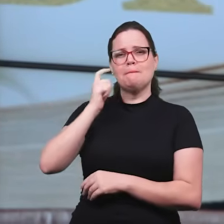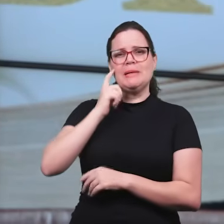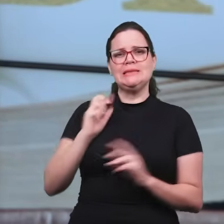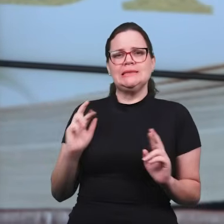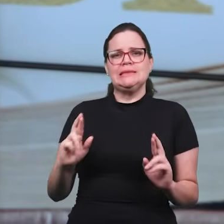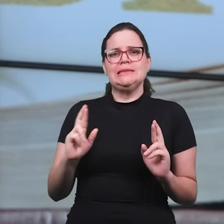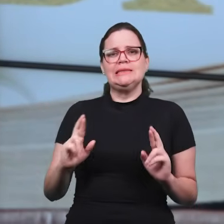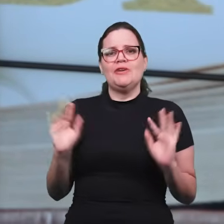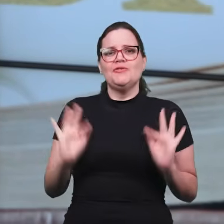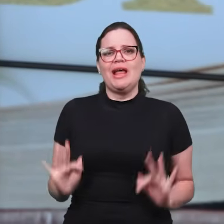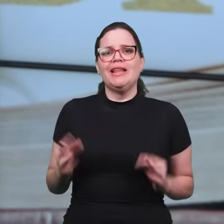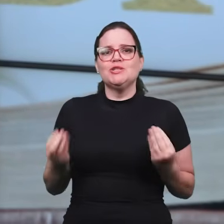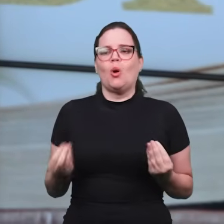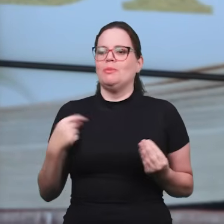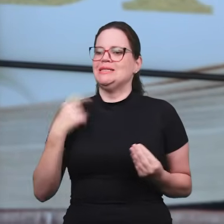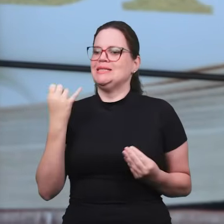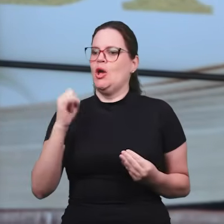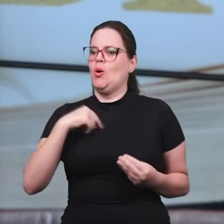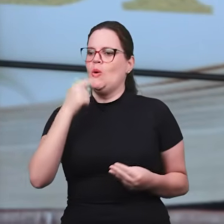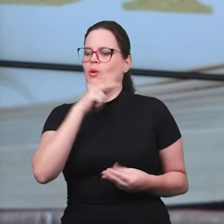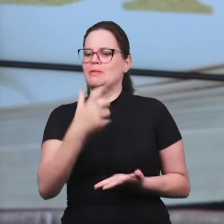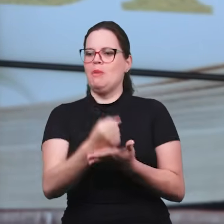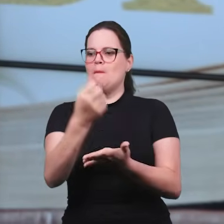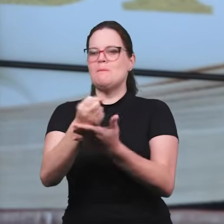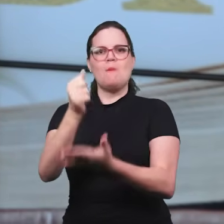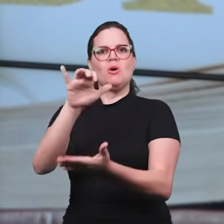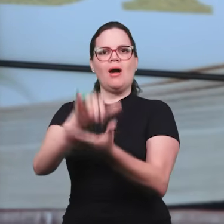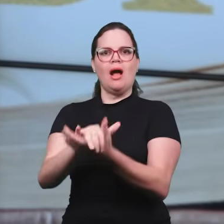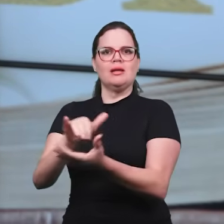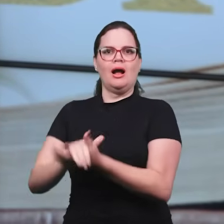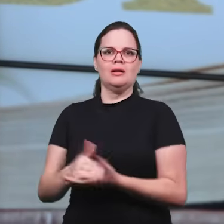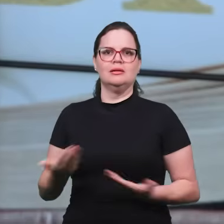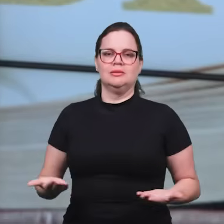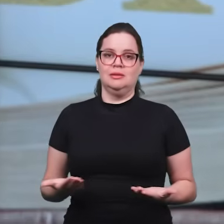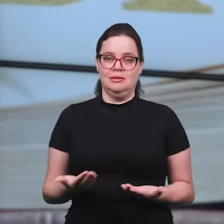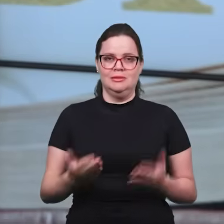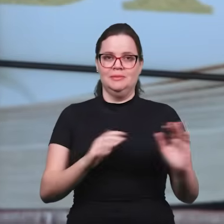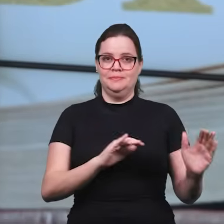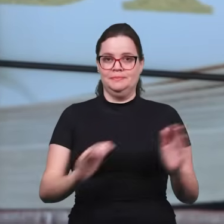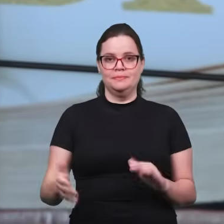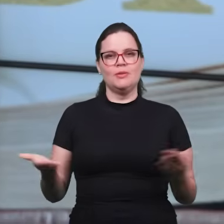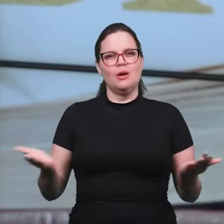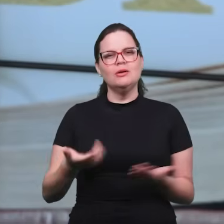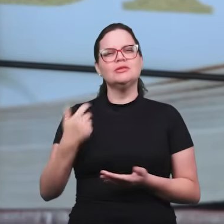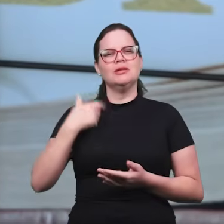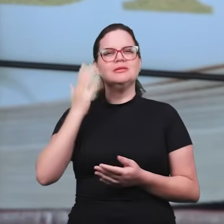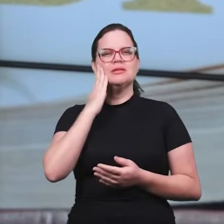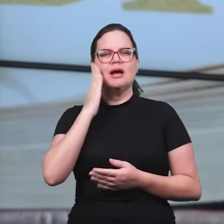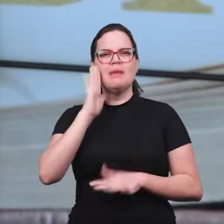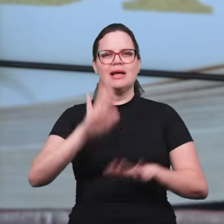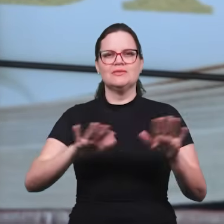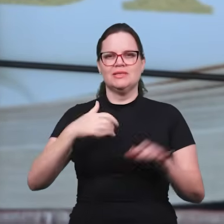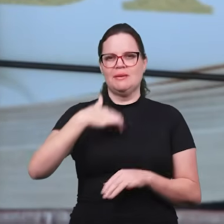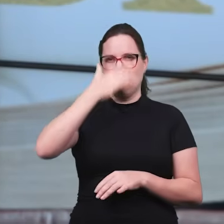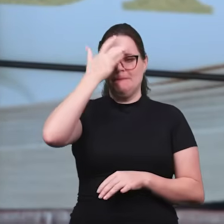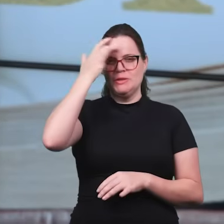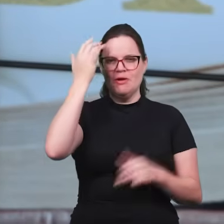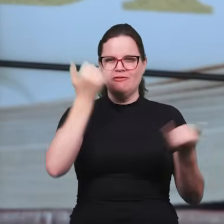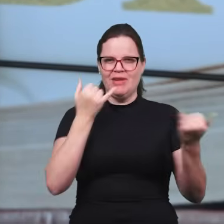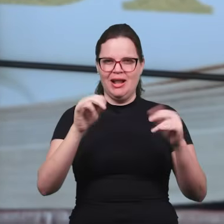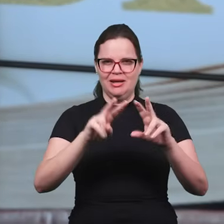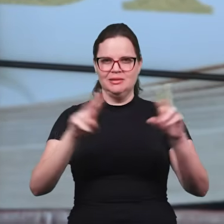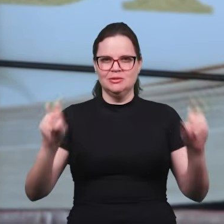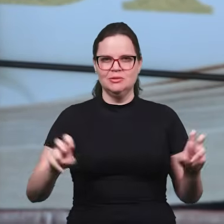felicidade em relacionamentos. Nós imaginamos, eu sei que hoje a gente ouve isso e às vezes algumas coisas